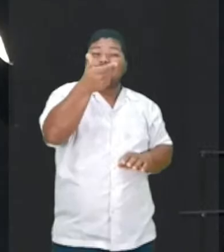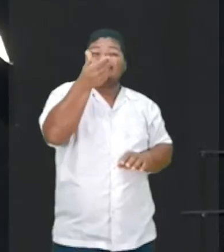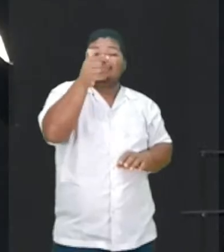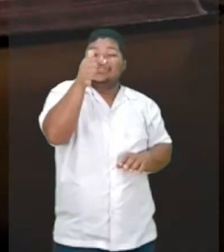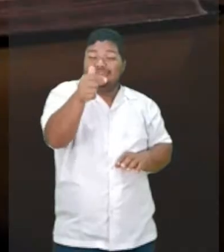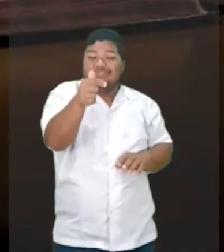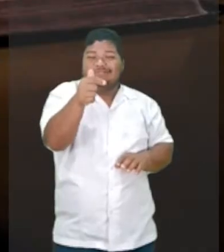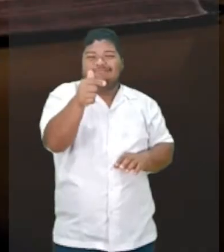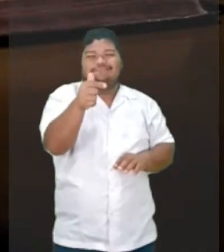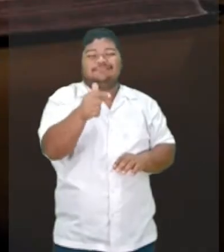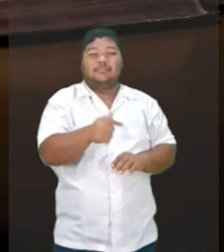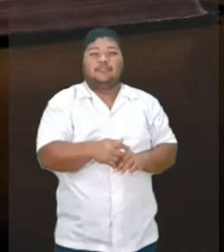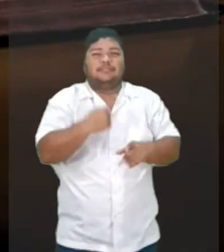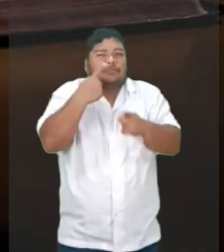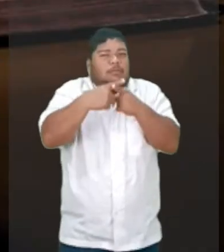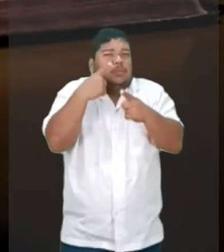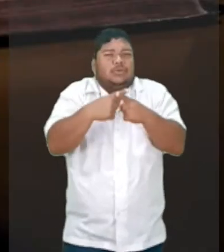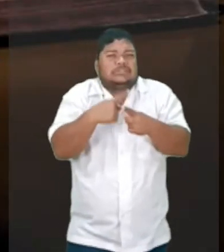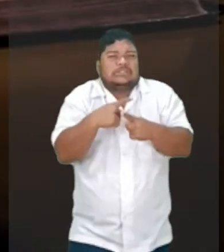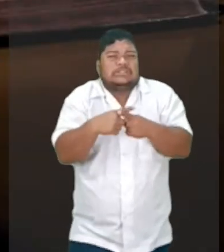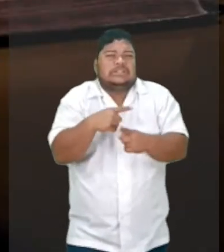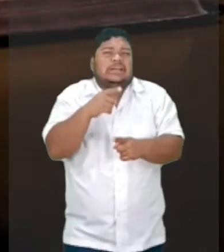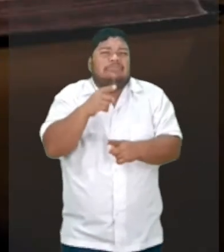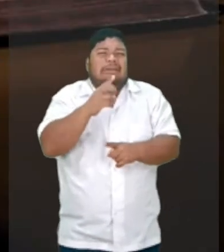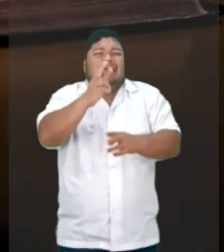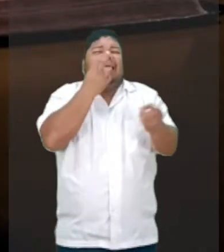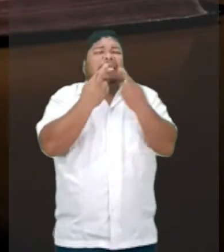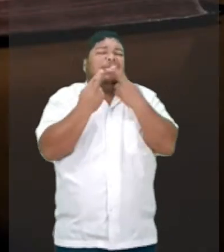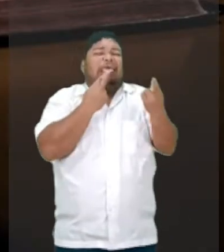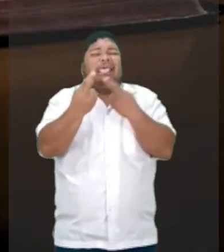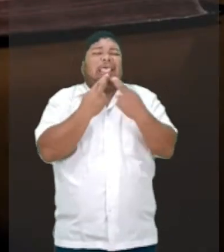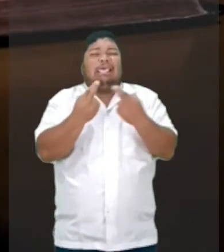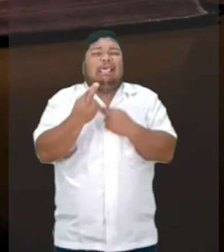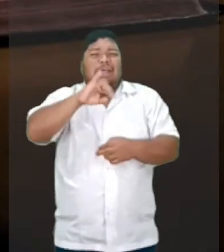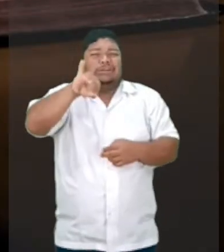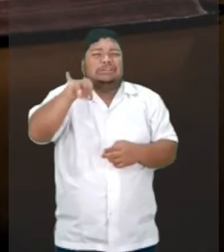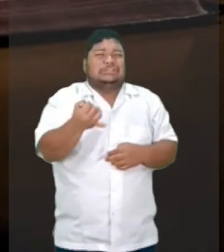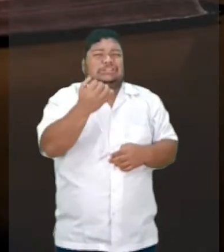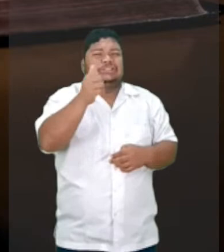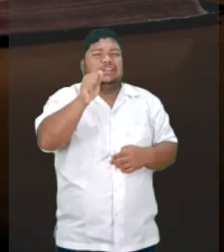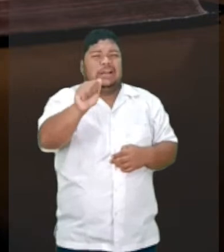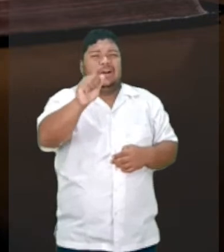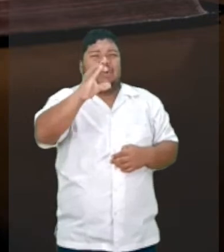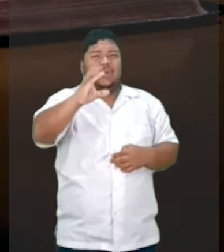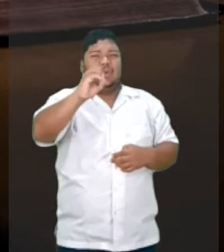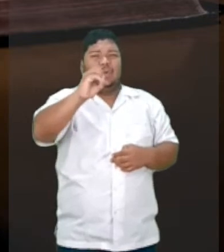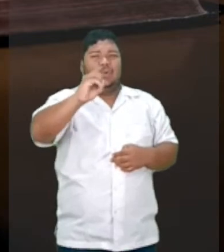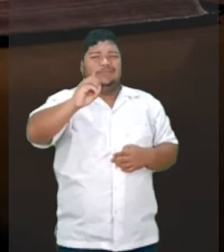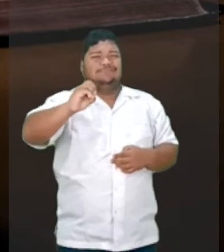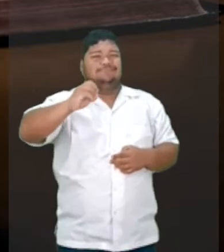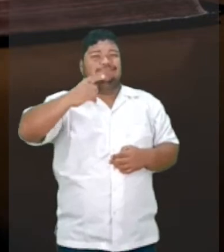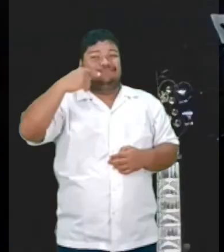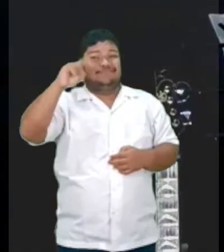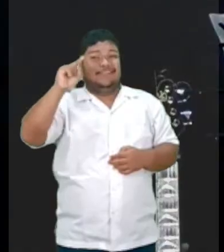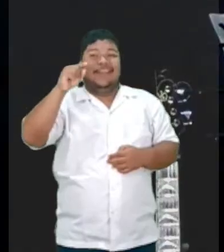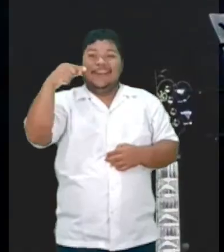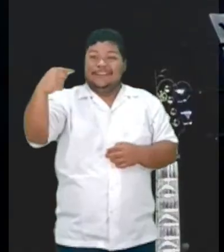assim: porque você reclama, ó Jacó? É aqui que Deus quer chegar.